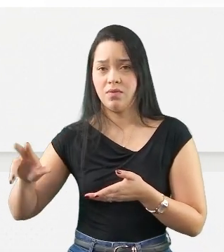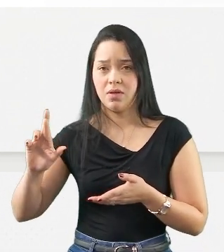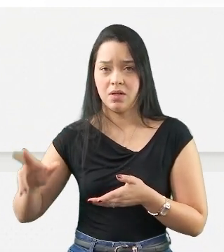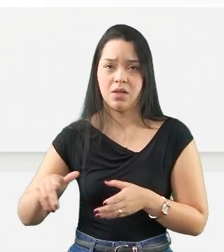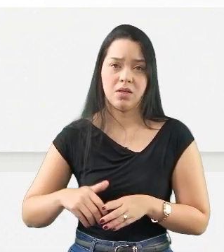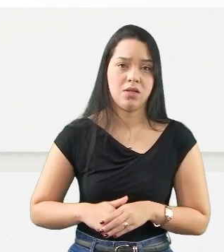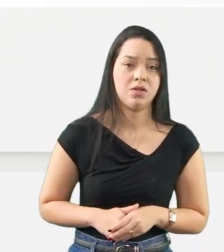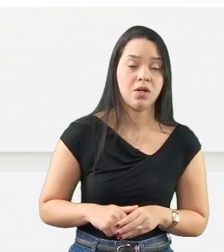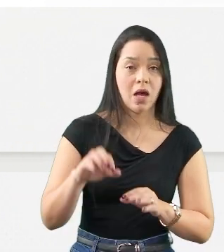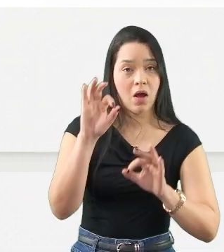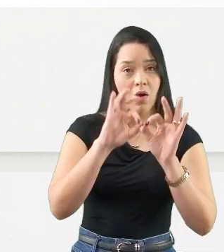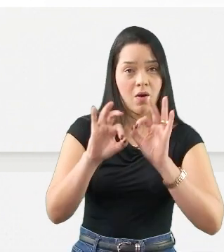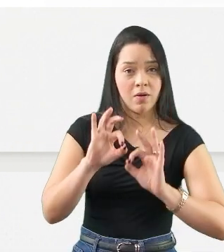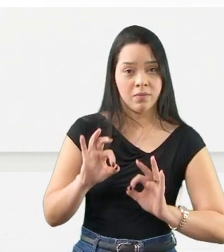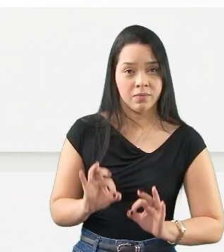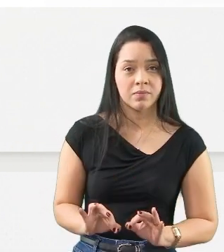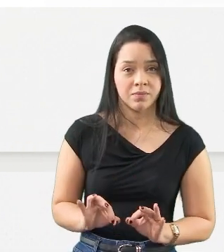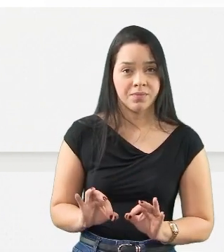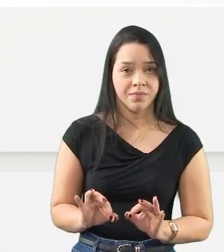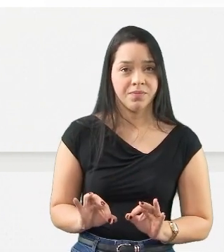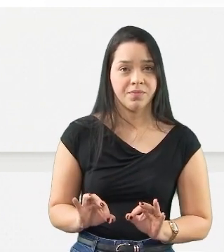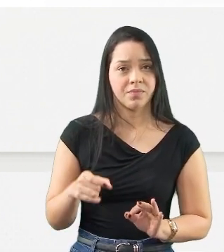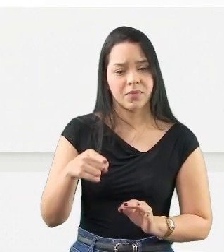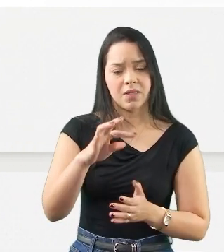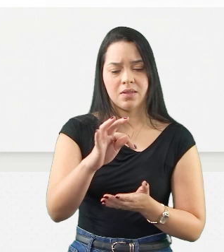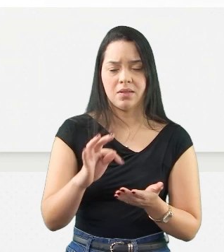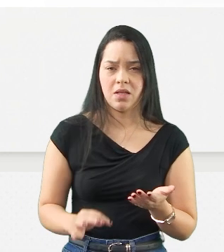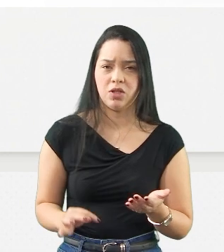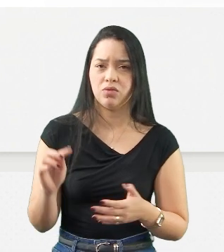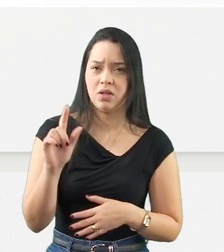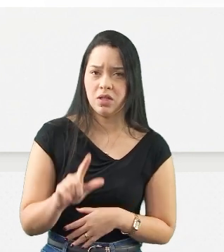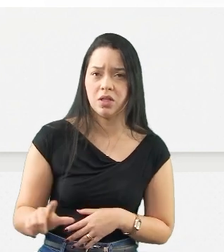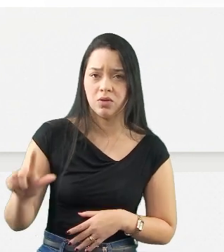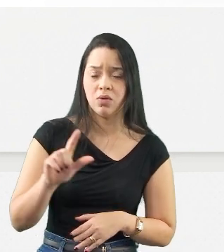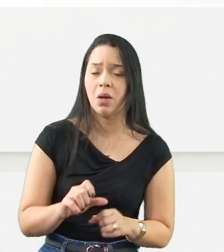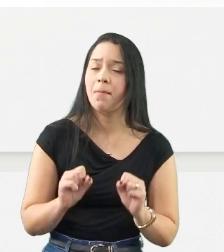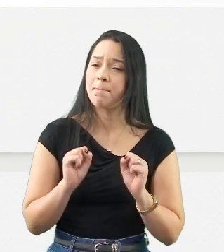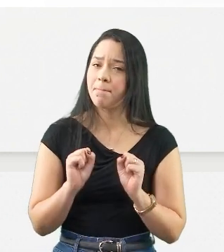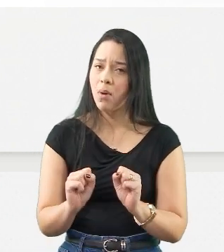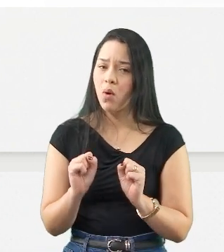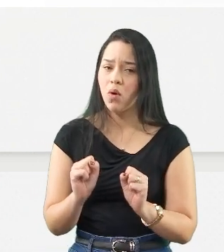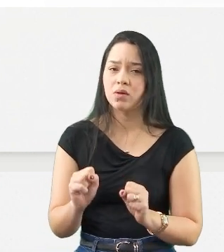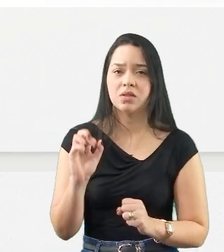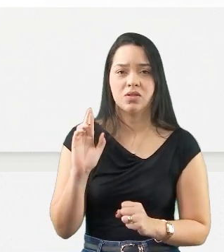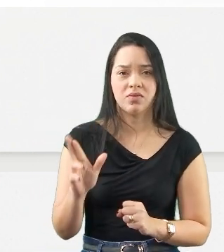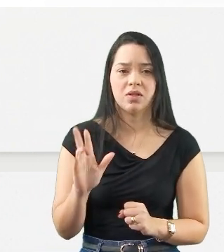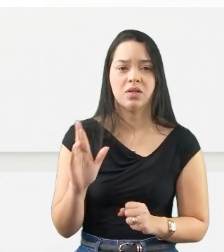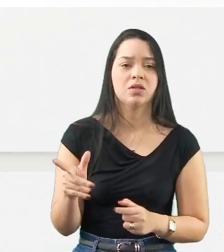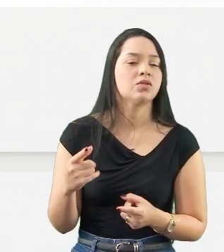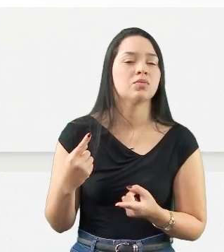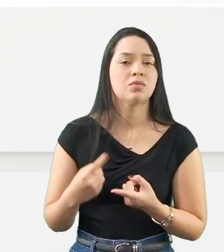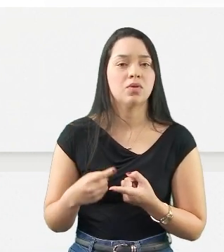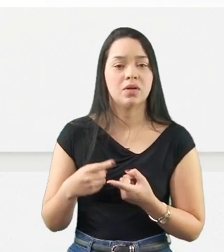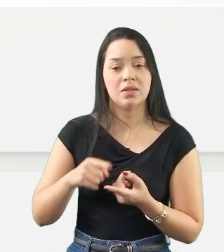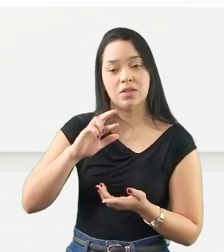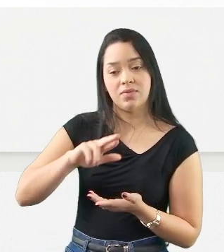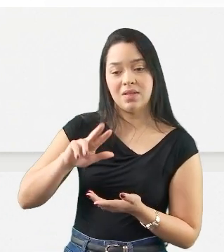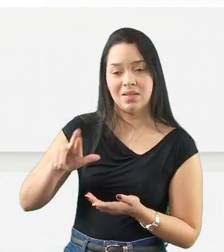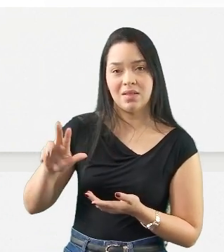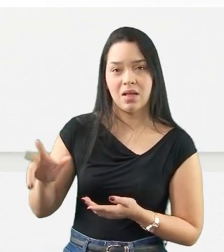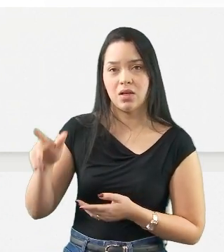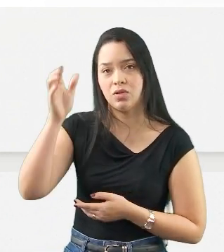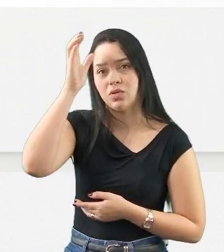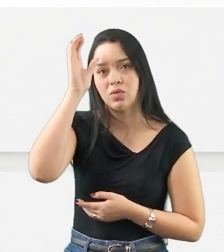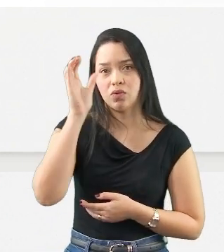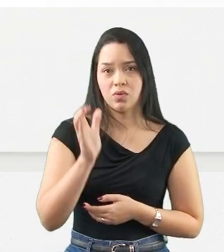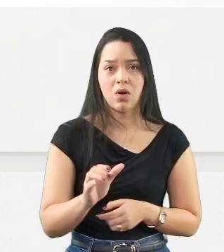a organização da tessitura dessa literatura pode ser diferente, isso porque essa diversidade cultural, ela